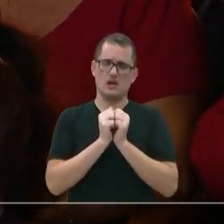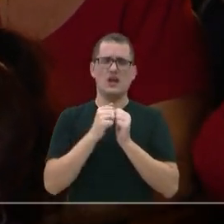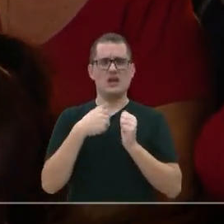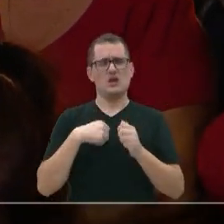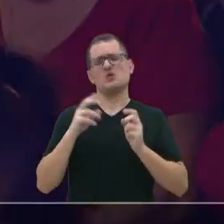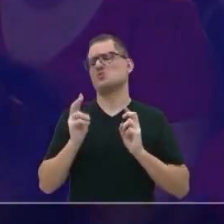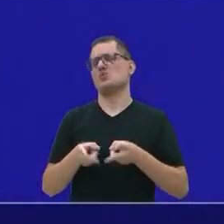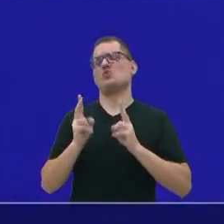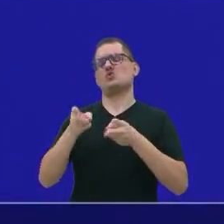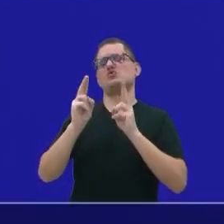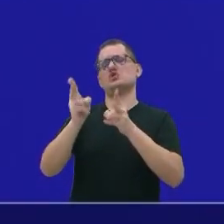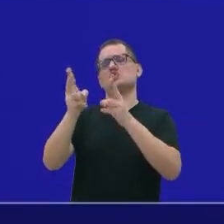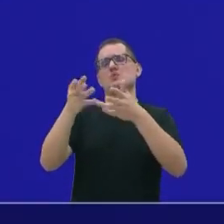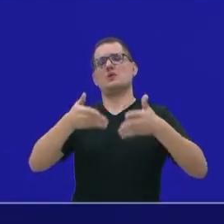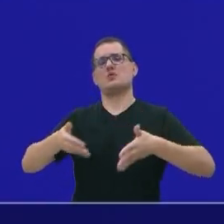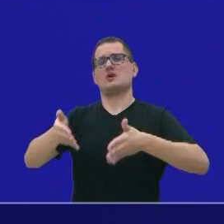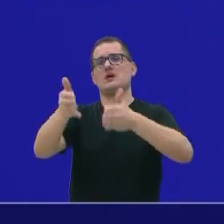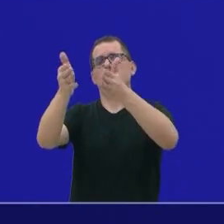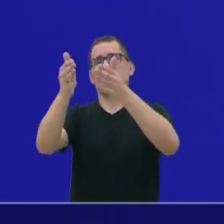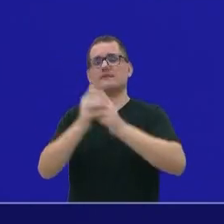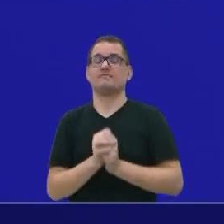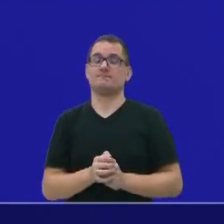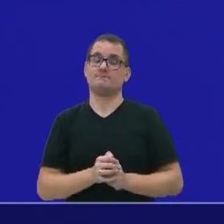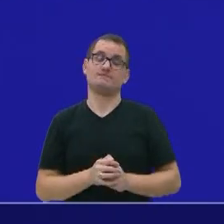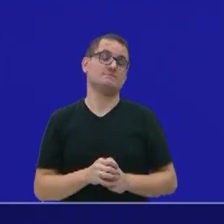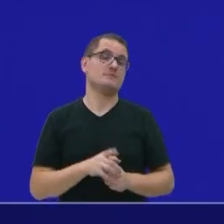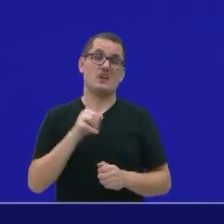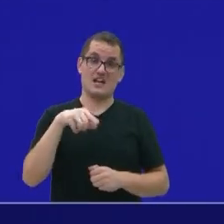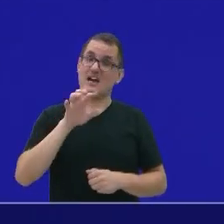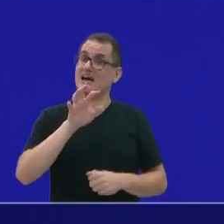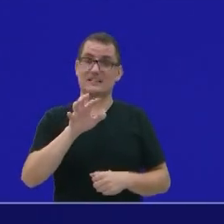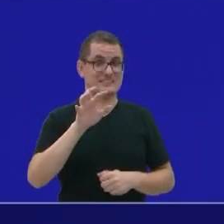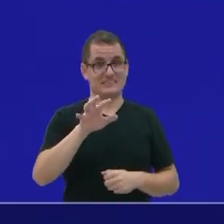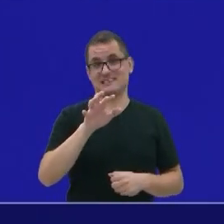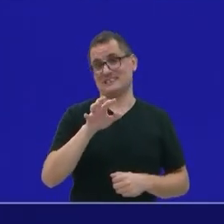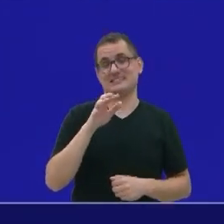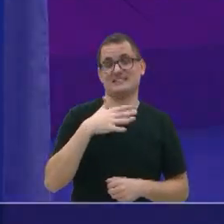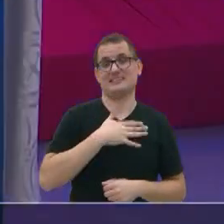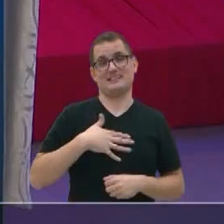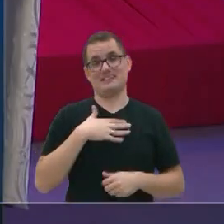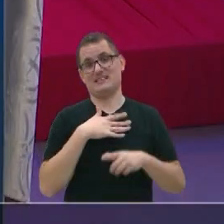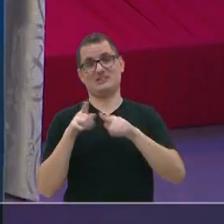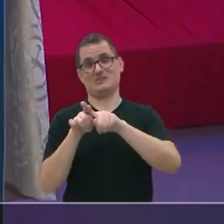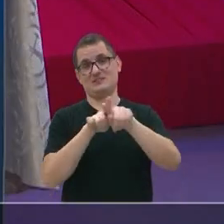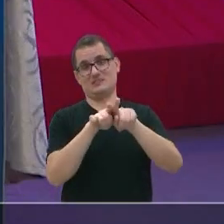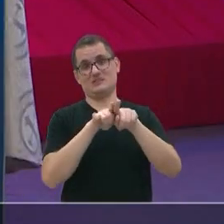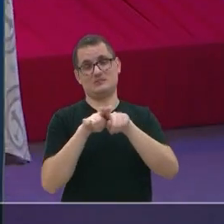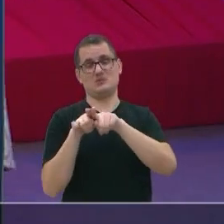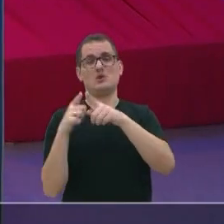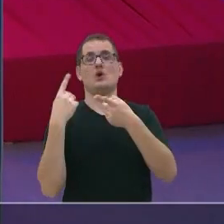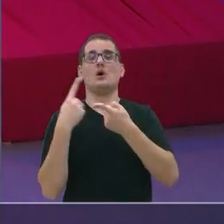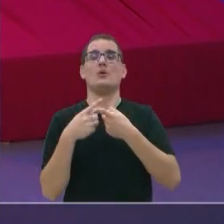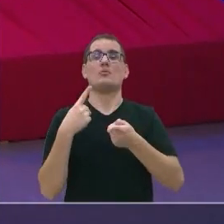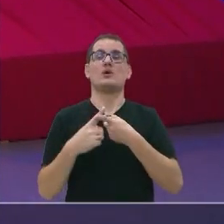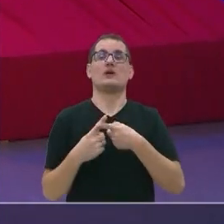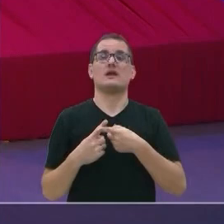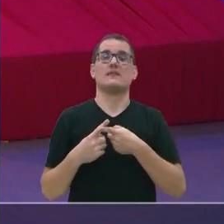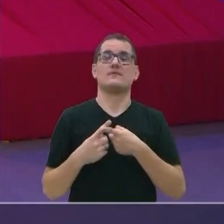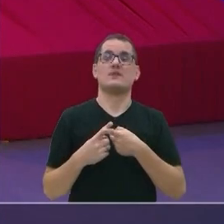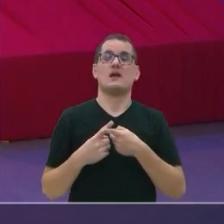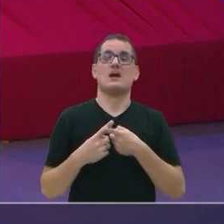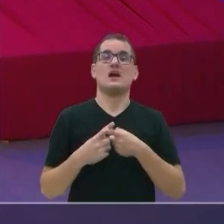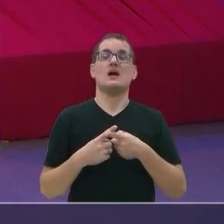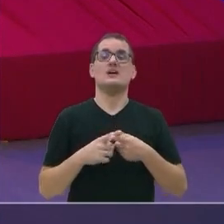frente. Vou seguir em frente. É exatamente isso, meus irmãos, porque quando acontece uma